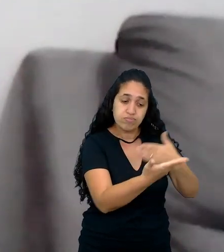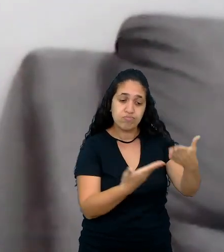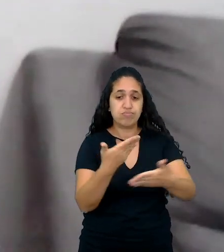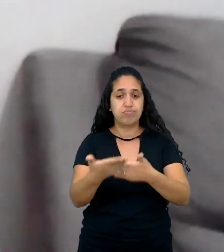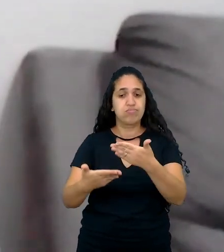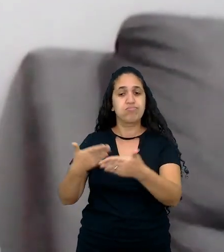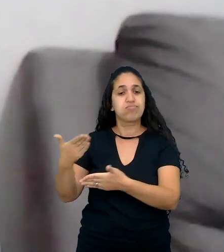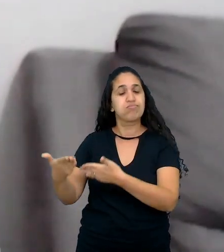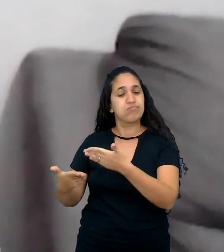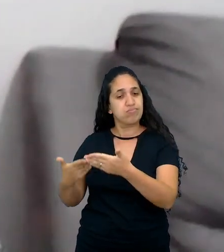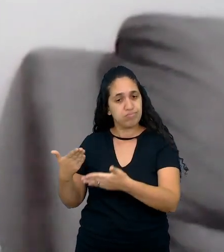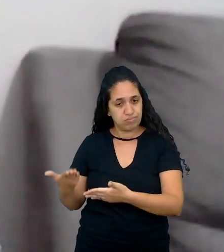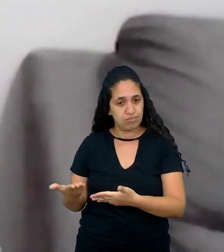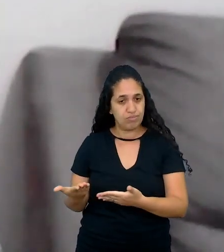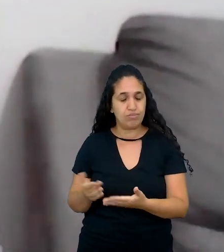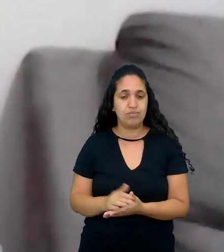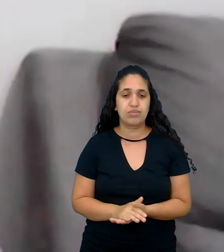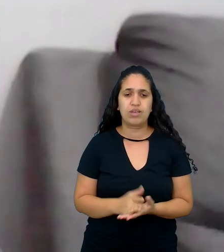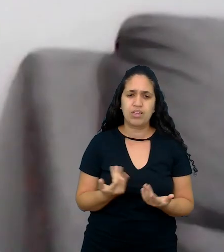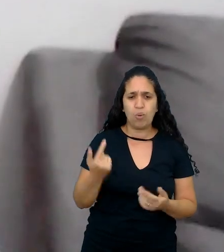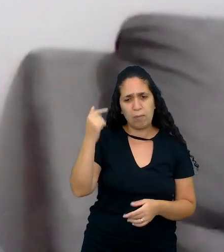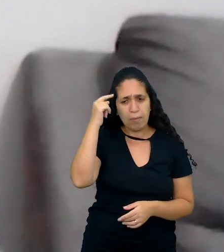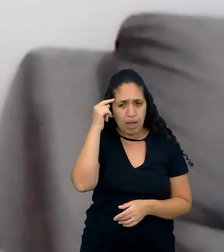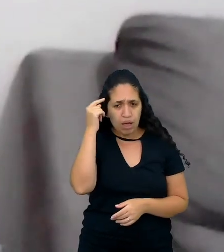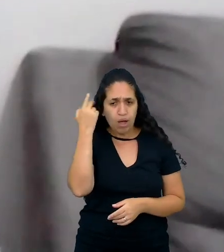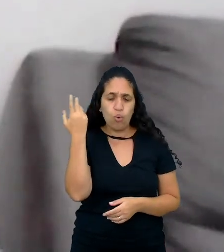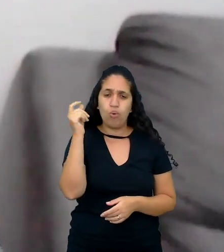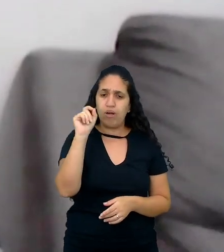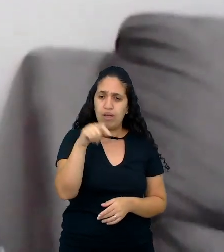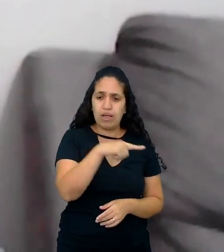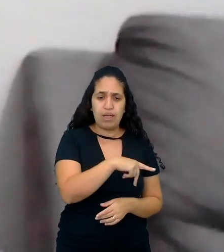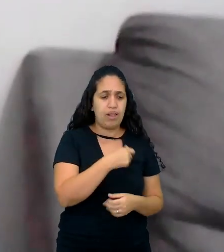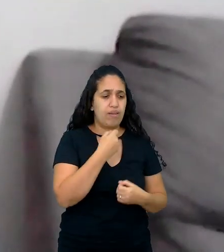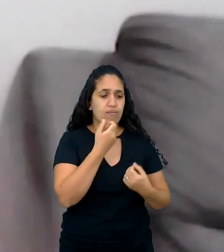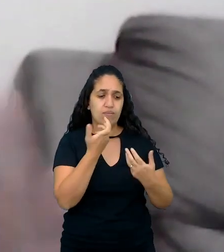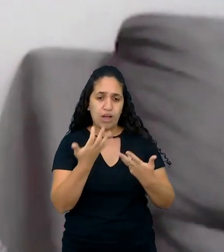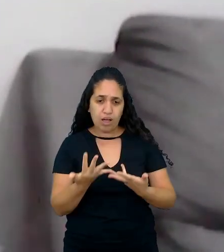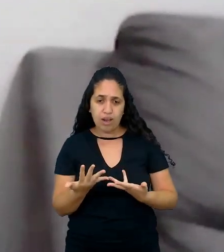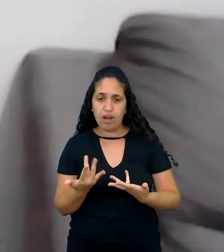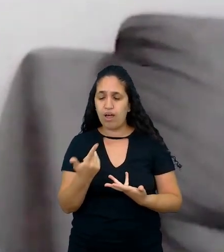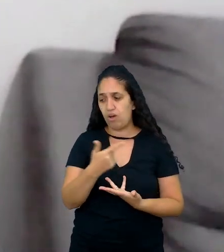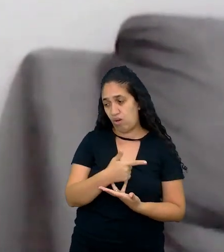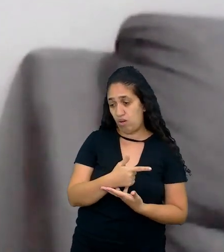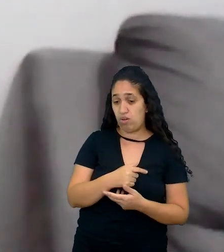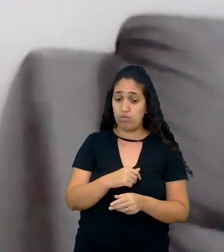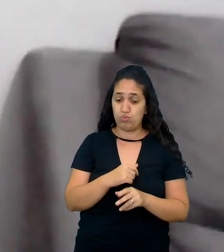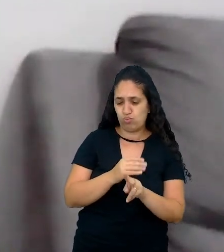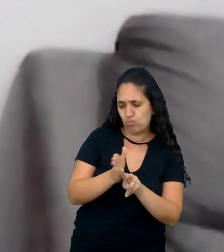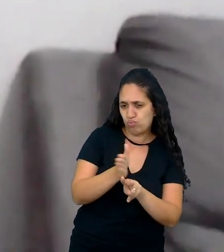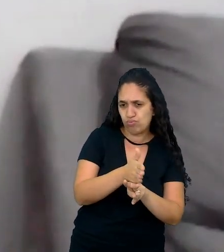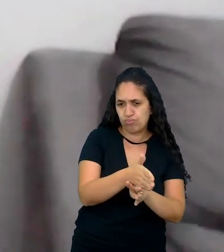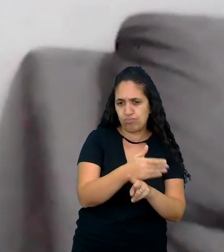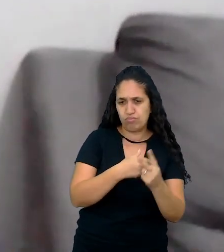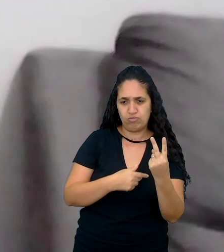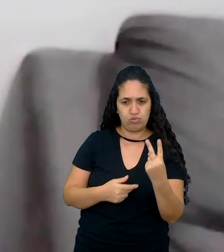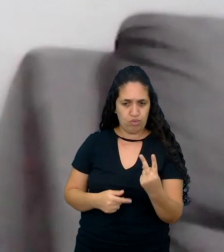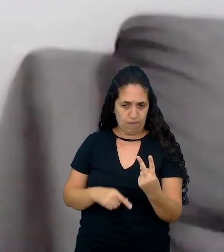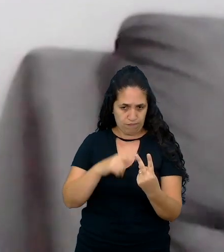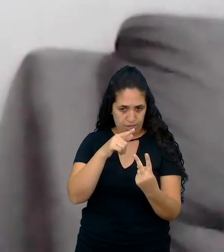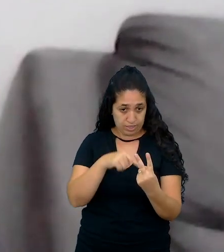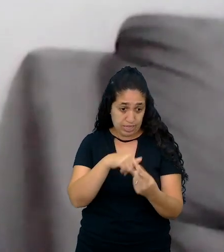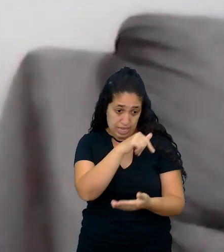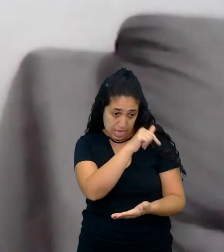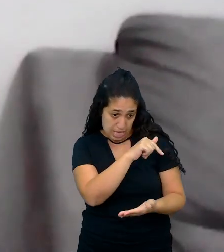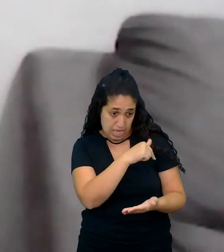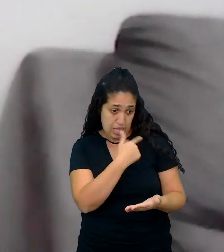interdisciplinar. E eu penso, e ele fala o seguinte, que ele tem duas fases, de acordo com esse autor, tá?